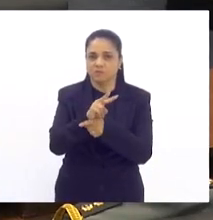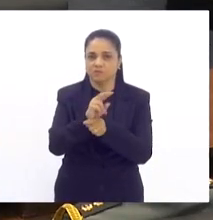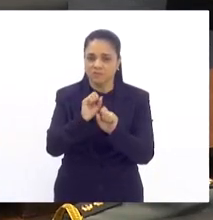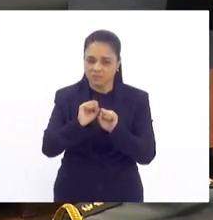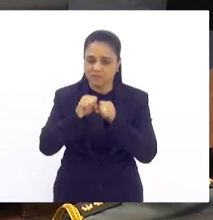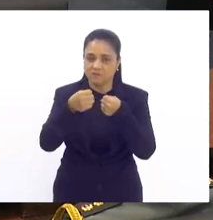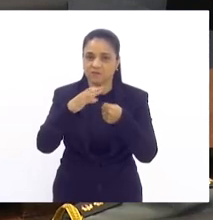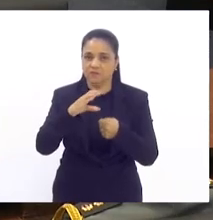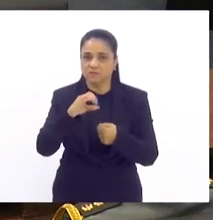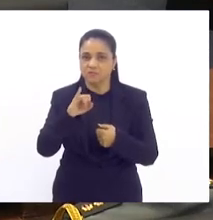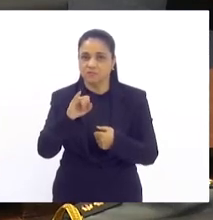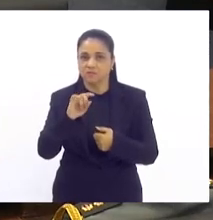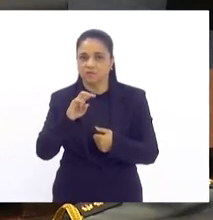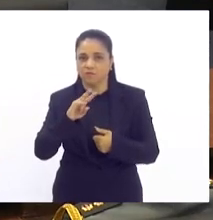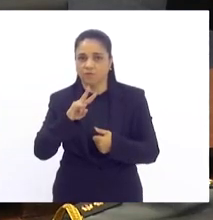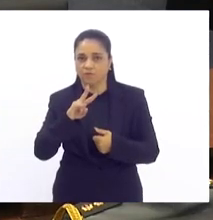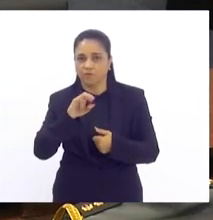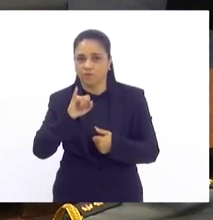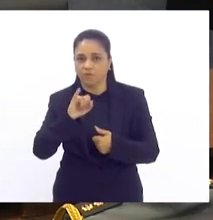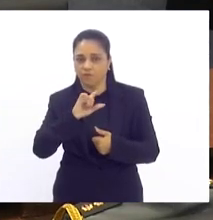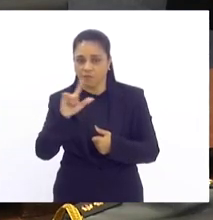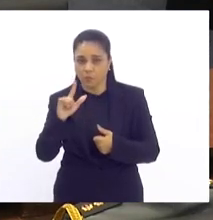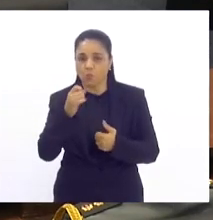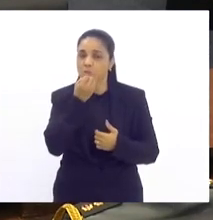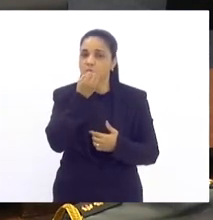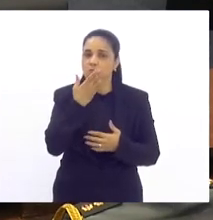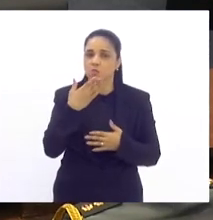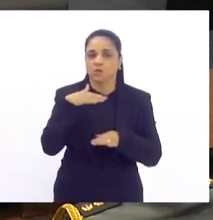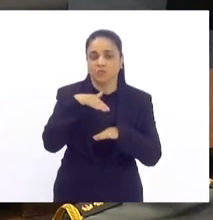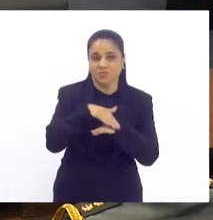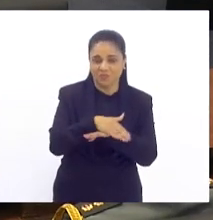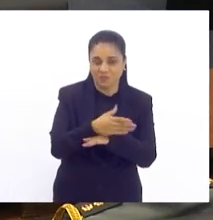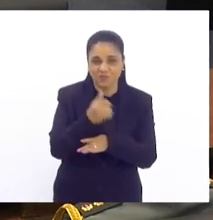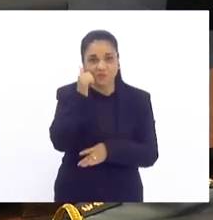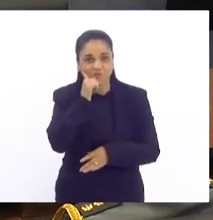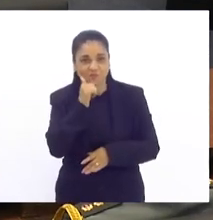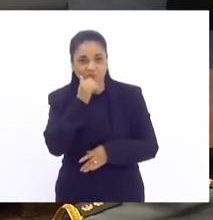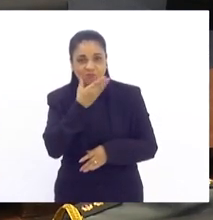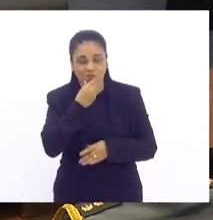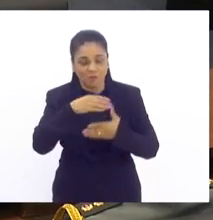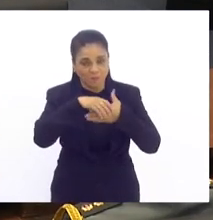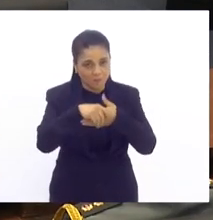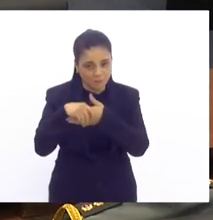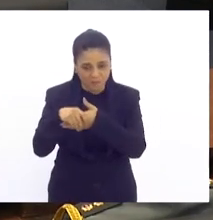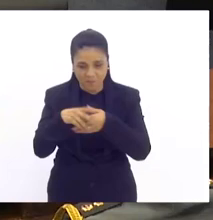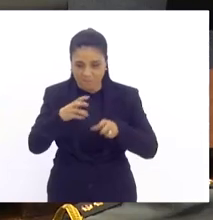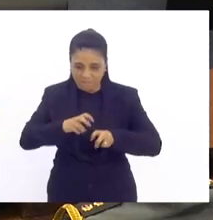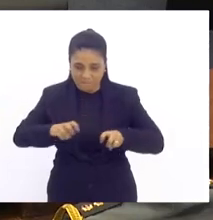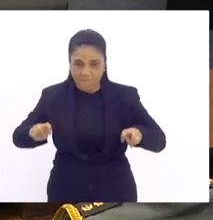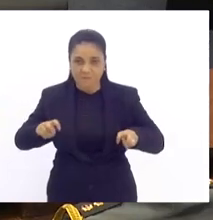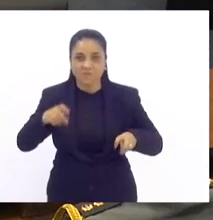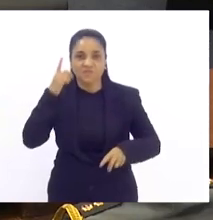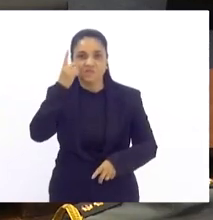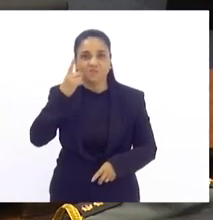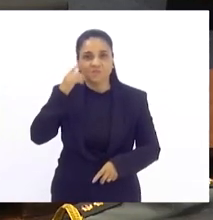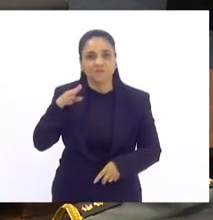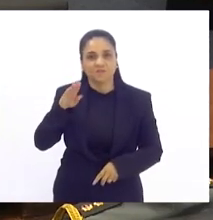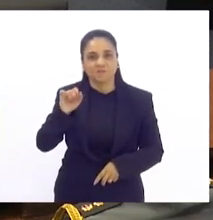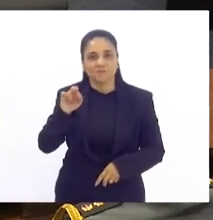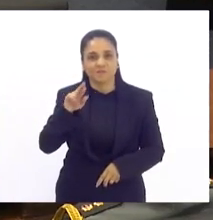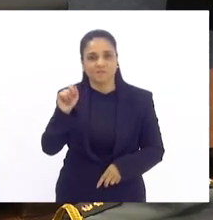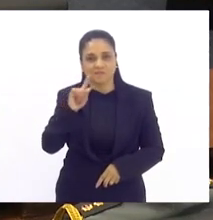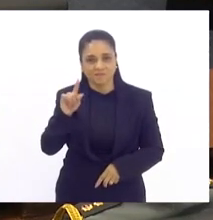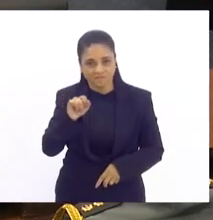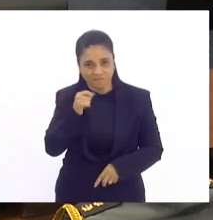Senhoras e senhores, boa noite. Cumprimentando aqui os meus companheiros de mesa, o deputado Brazão,